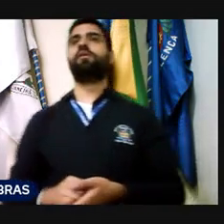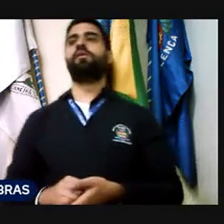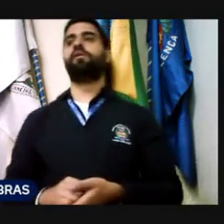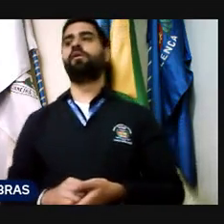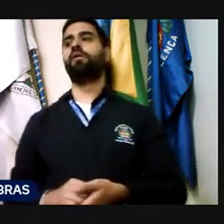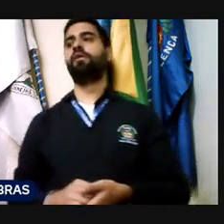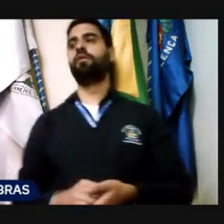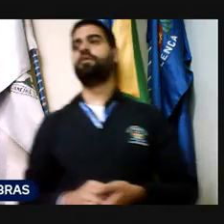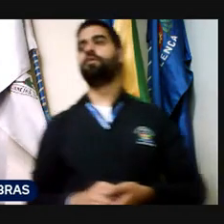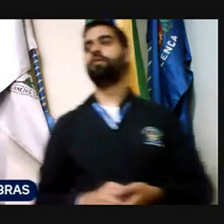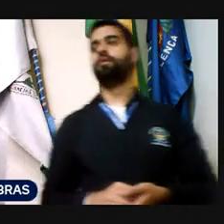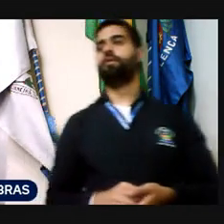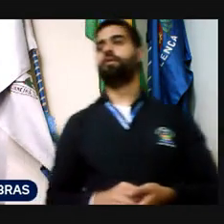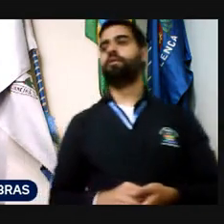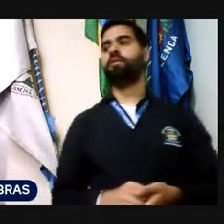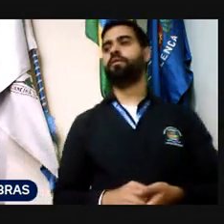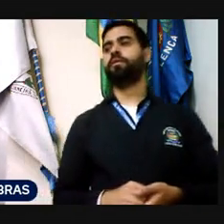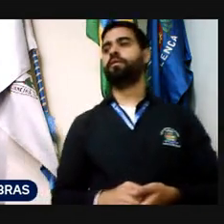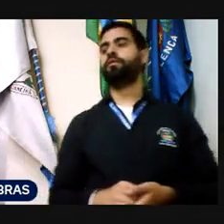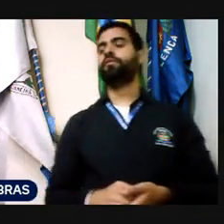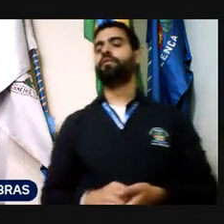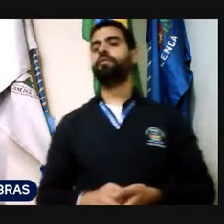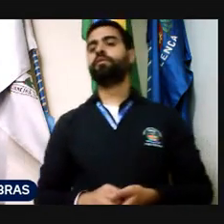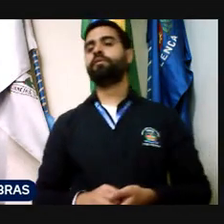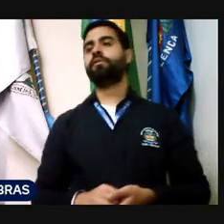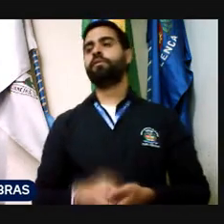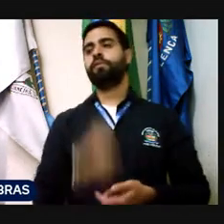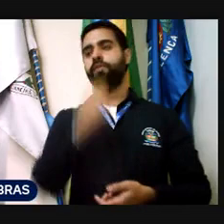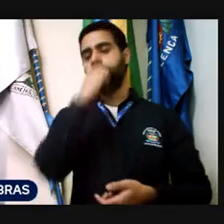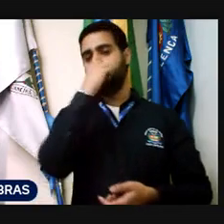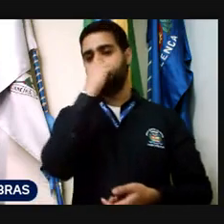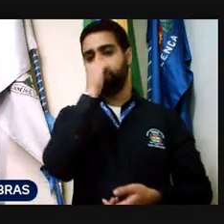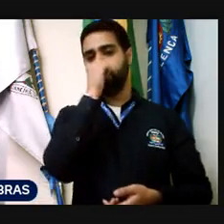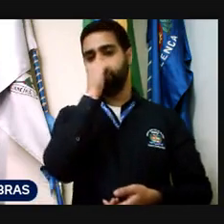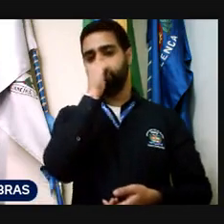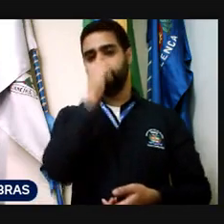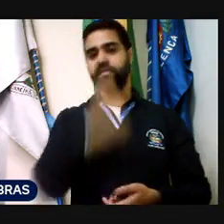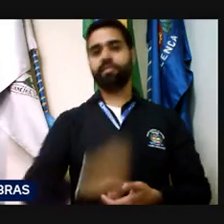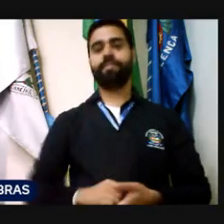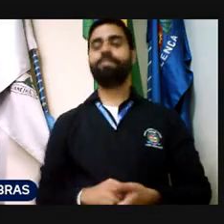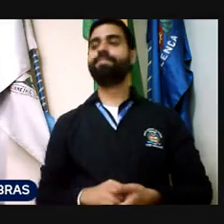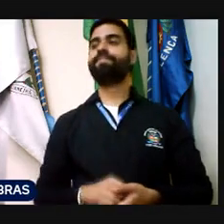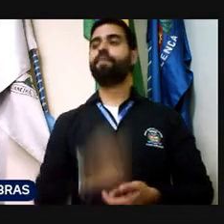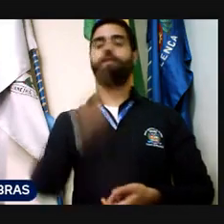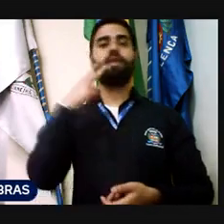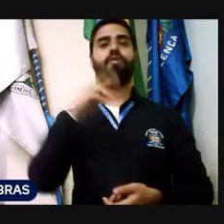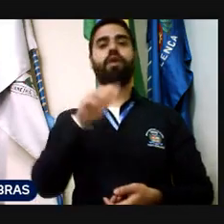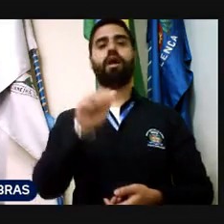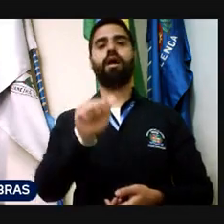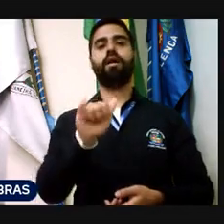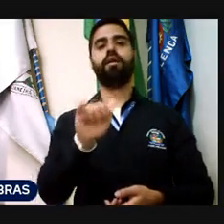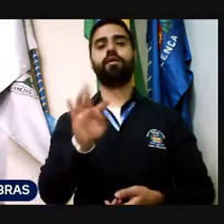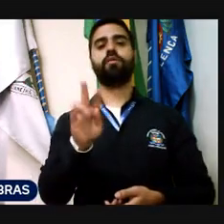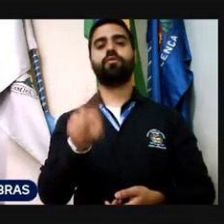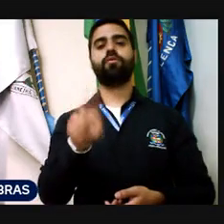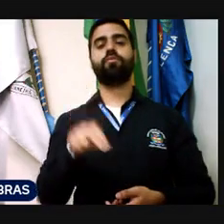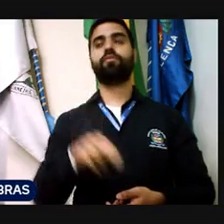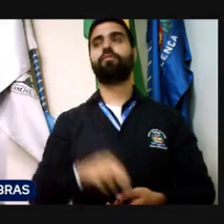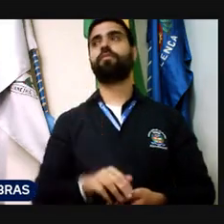distinta consideração. Sala das sessões, 3 de agosto de 2021, vereador Ailton Batista.